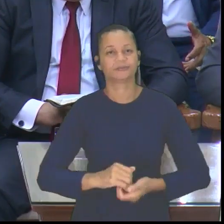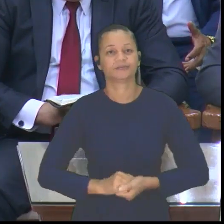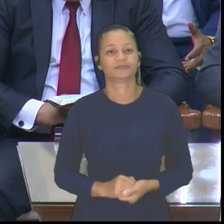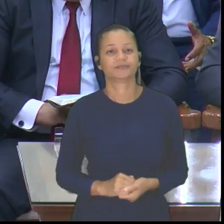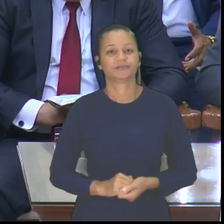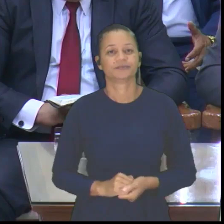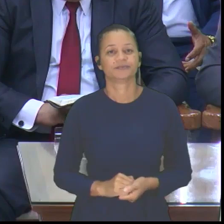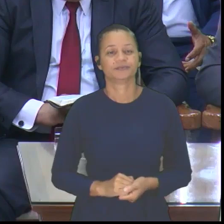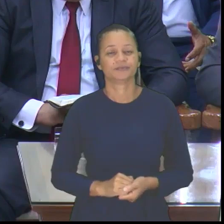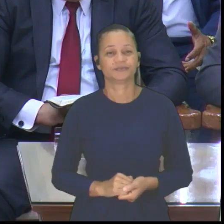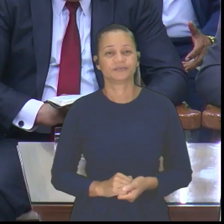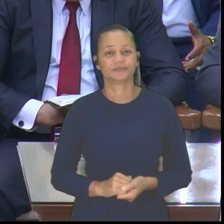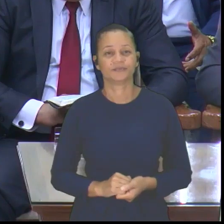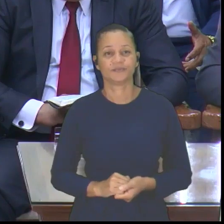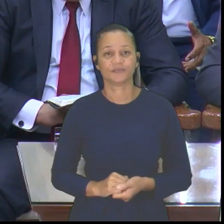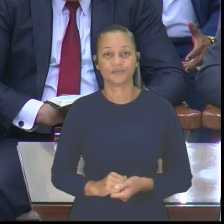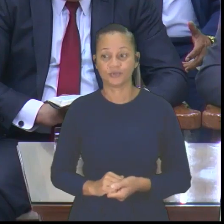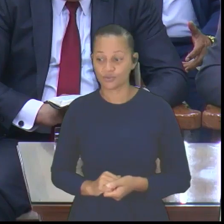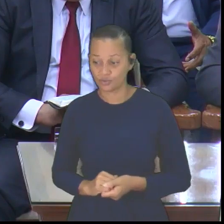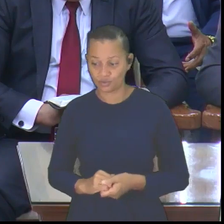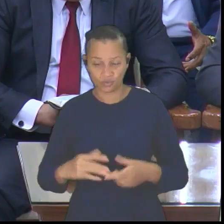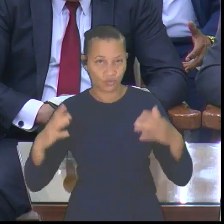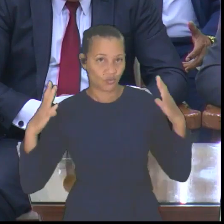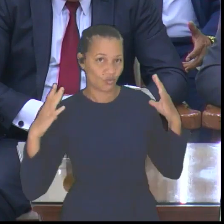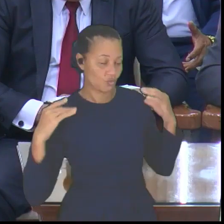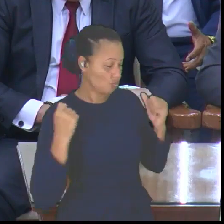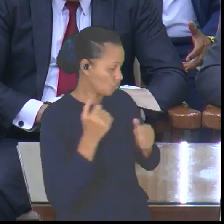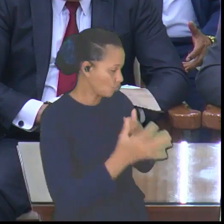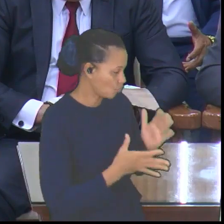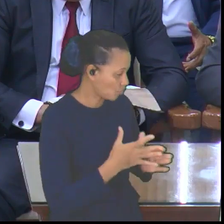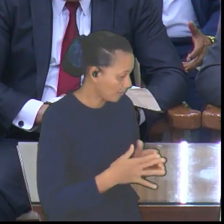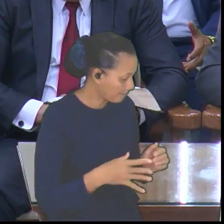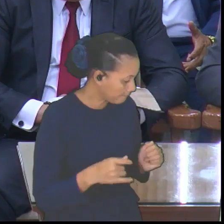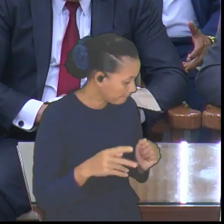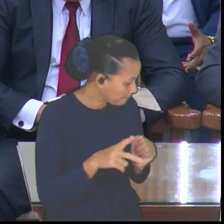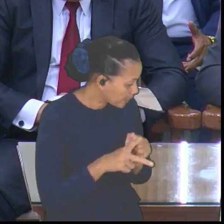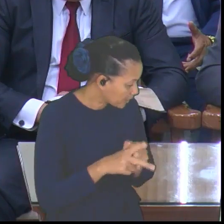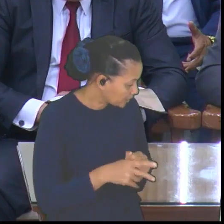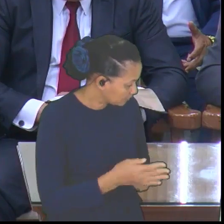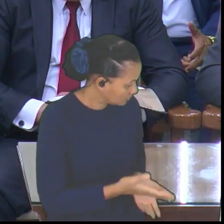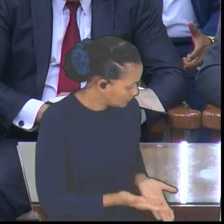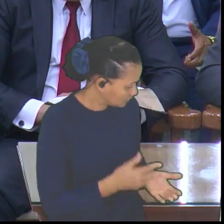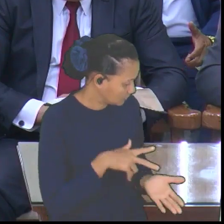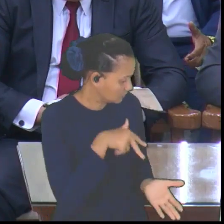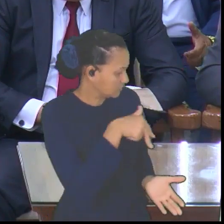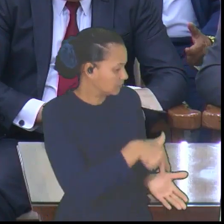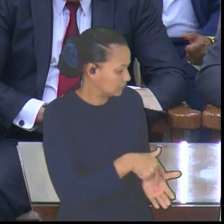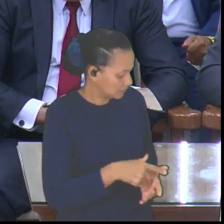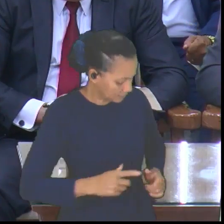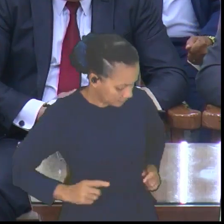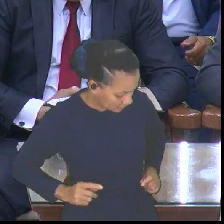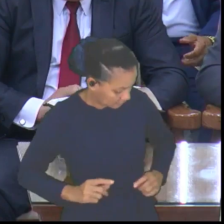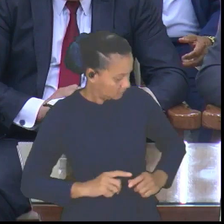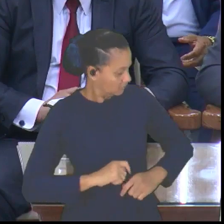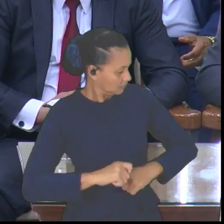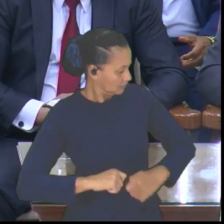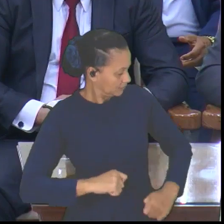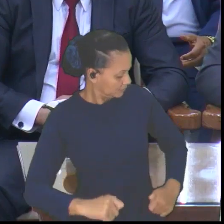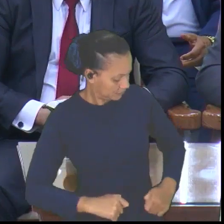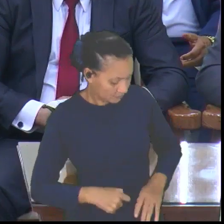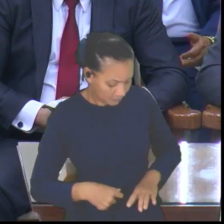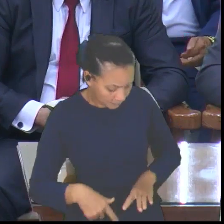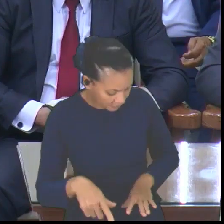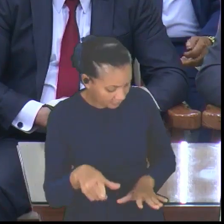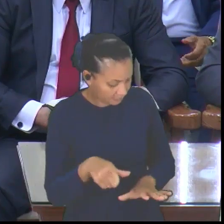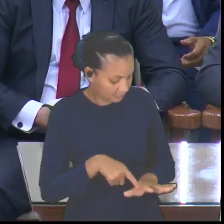O 8. E disse o anjo, Pedro, cinge aí, cinge-te. Coloca esse cinto. Coloca as